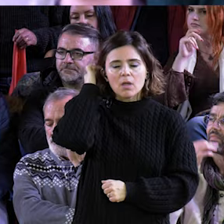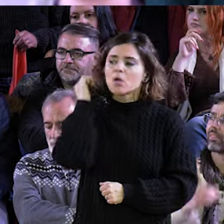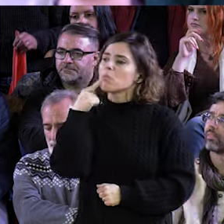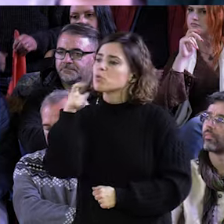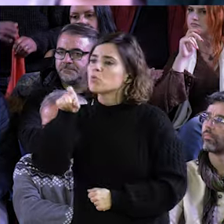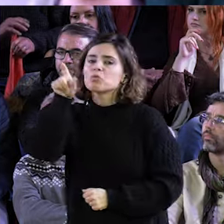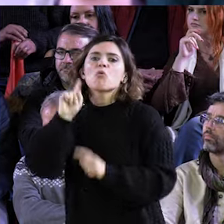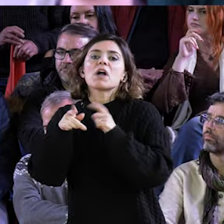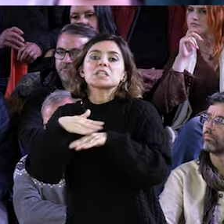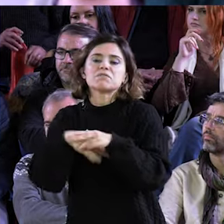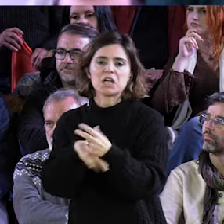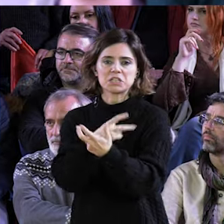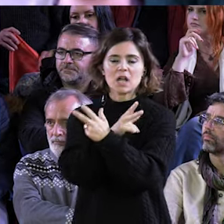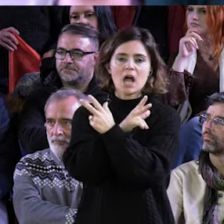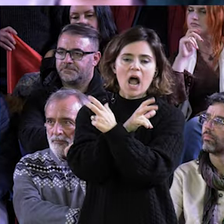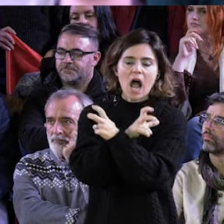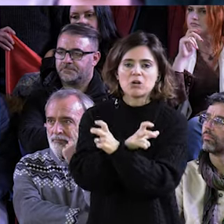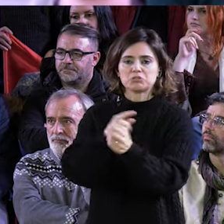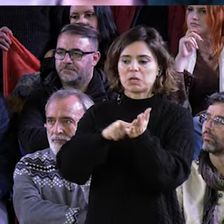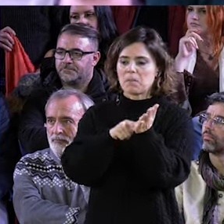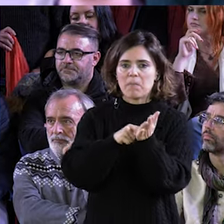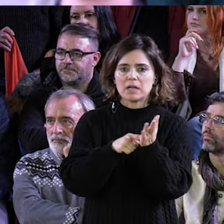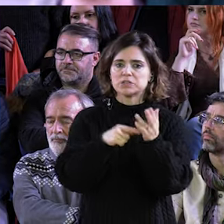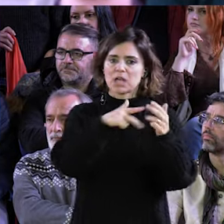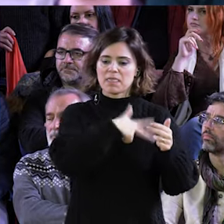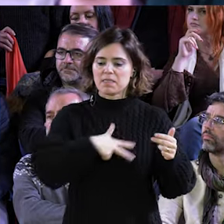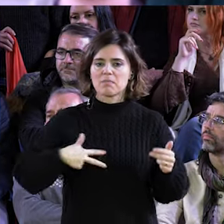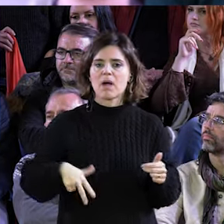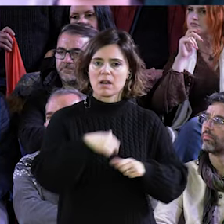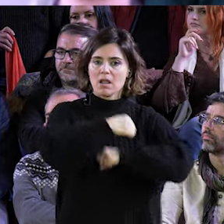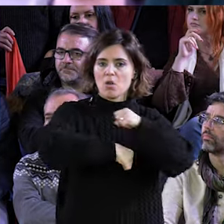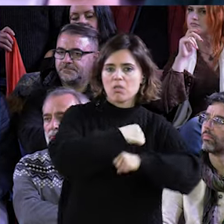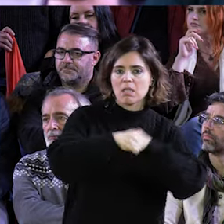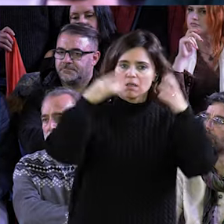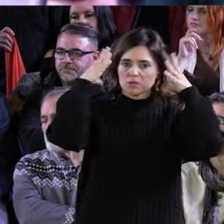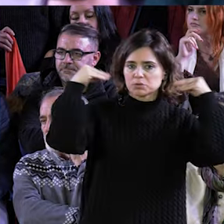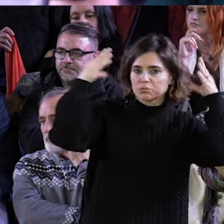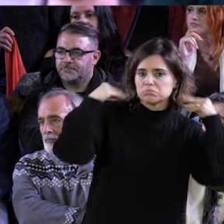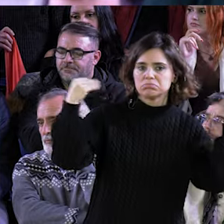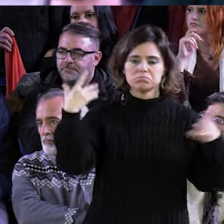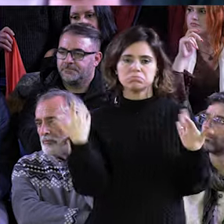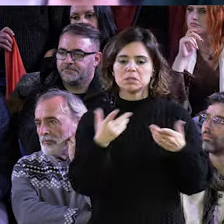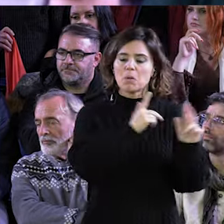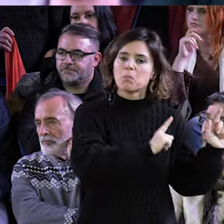na Bélgica, na Dinamarca, na França, na Alemanha, na Irlanda, na Holanda, na Suécia, na Croácia,